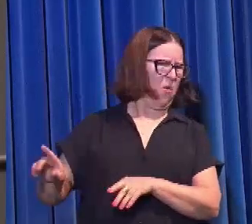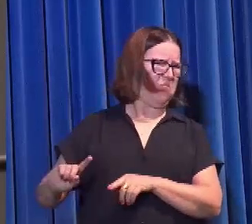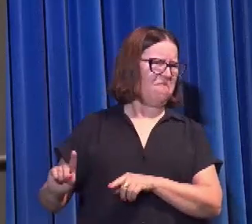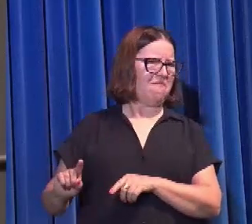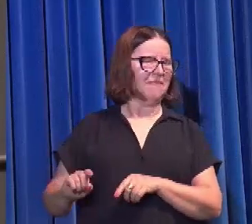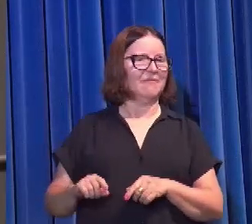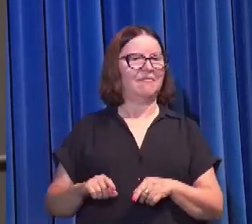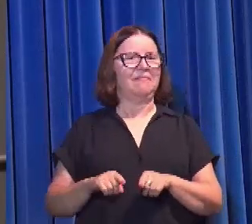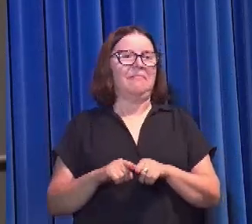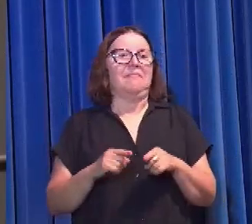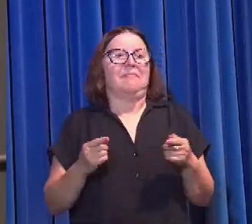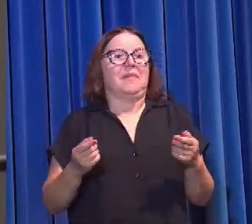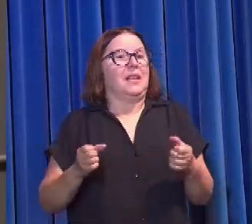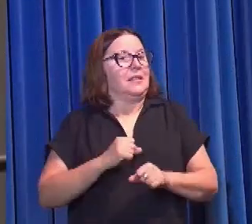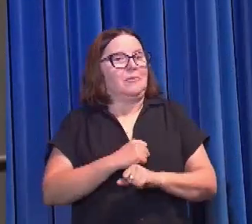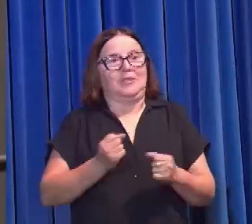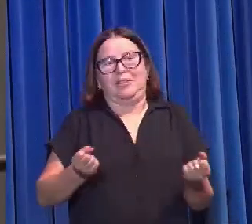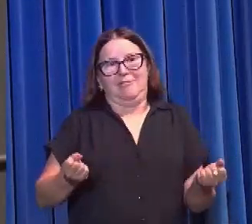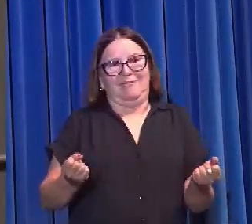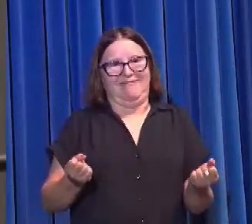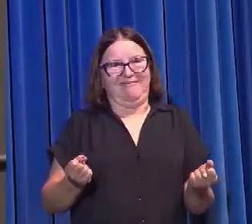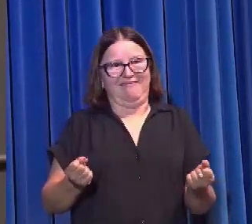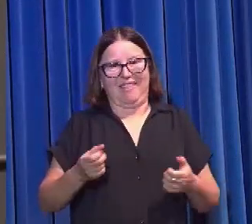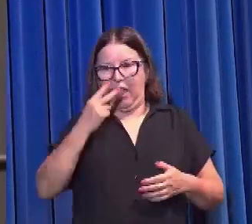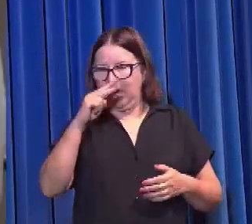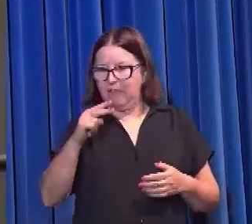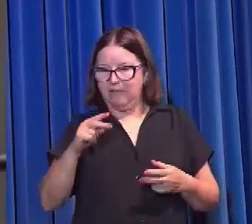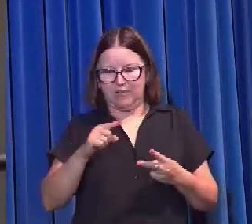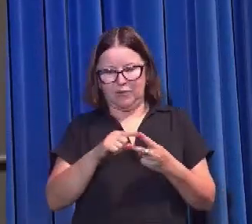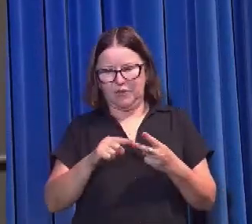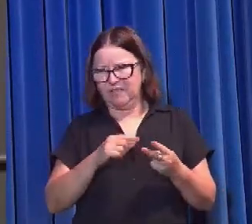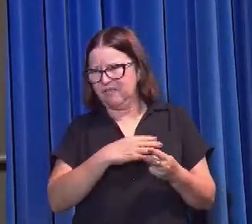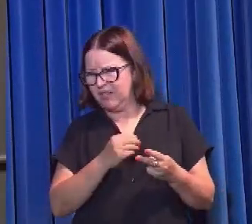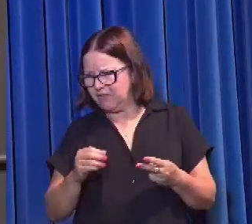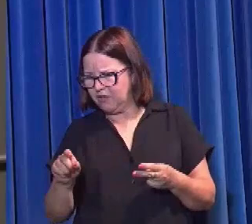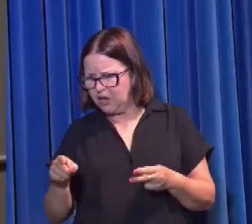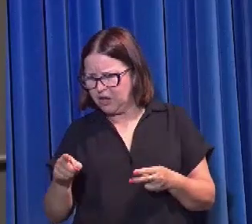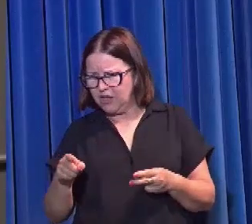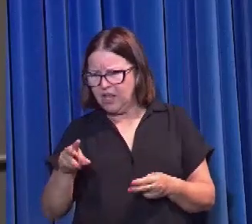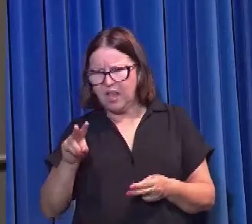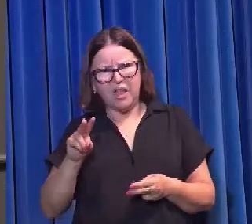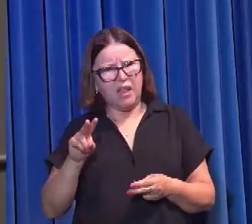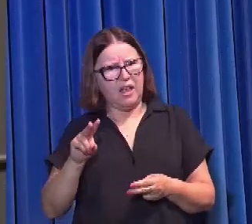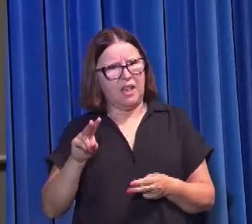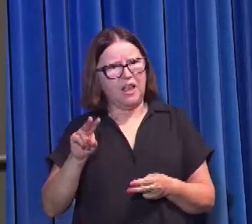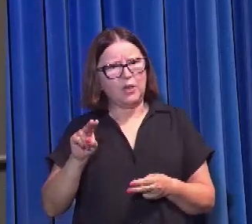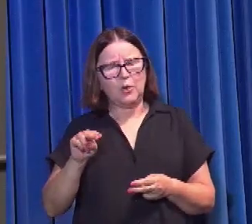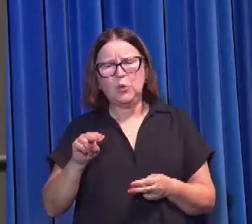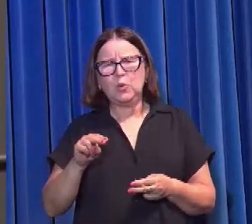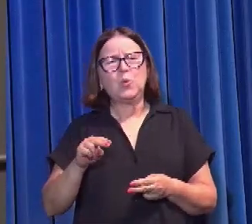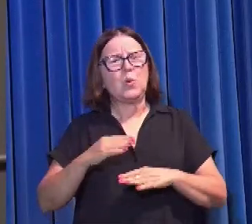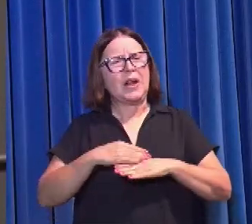E quando eu vi isso, eu chamei os dois e falei assim, você nunca mais fale isso.